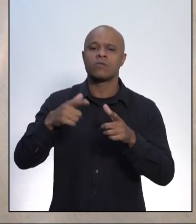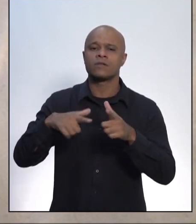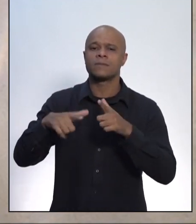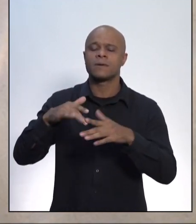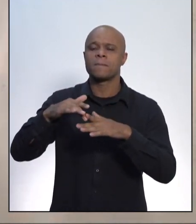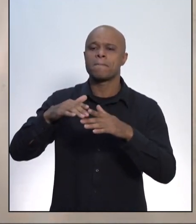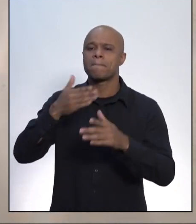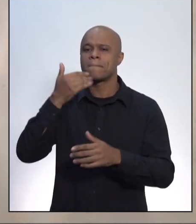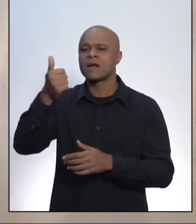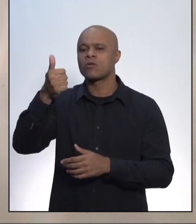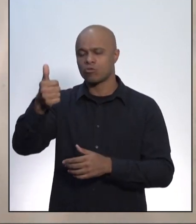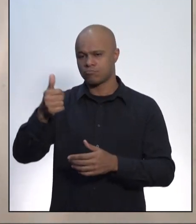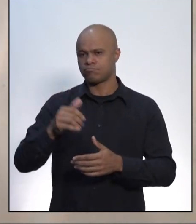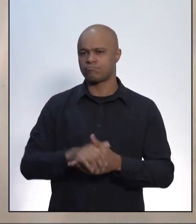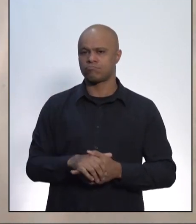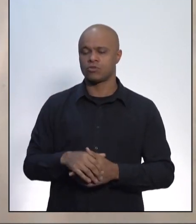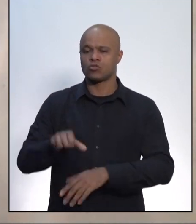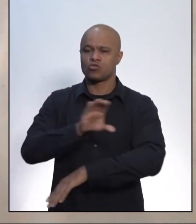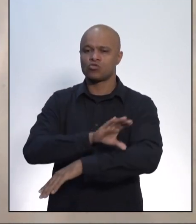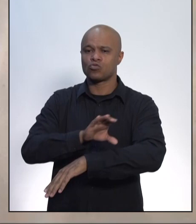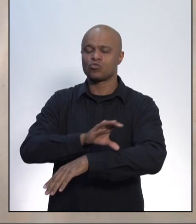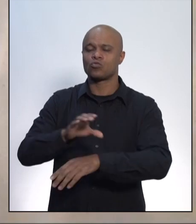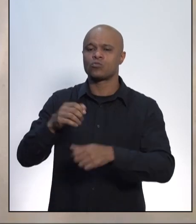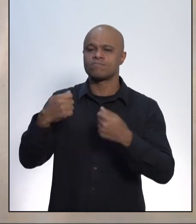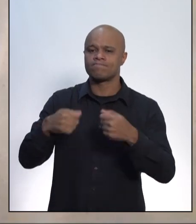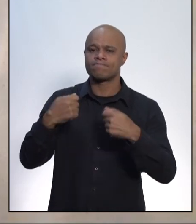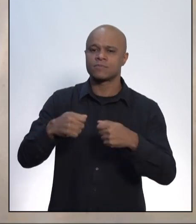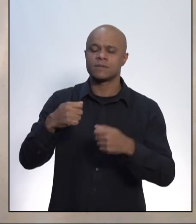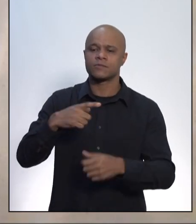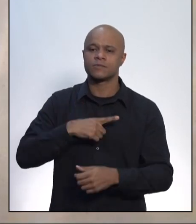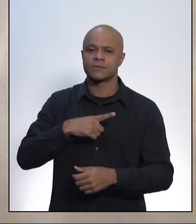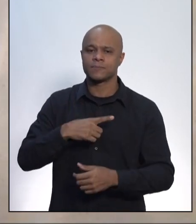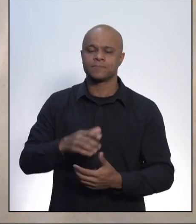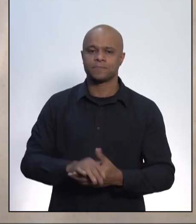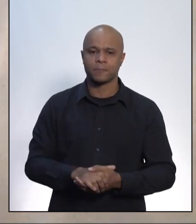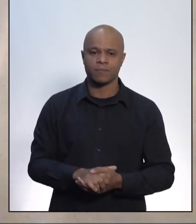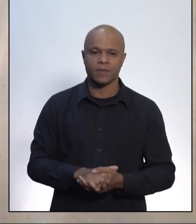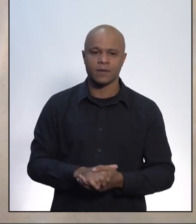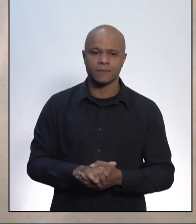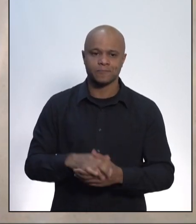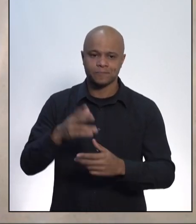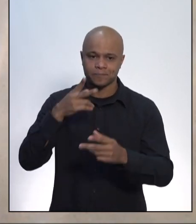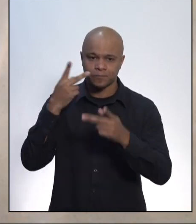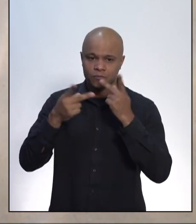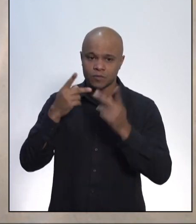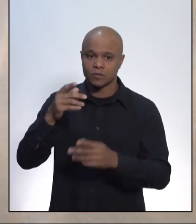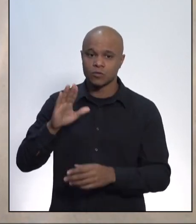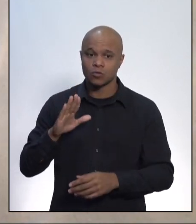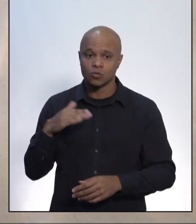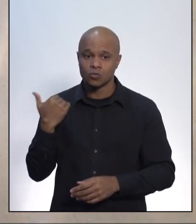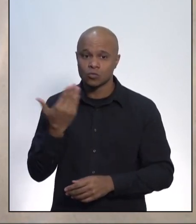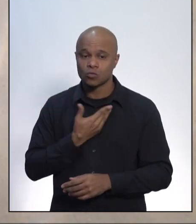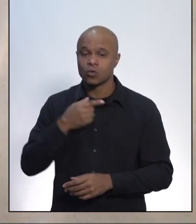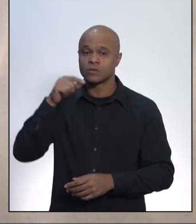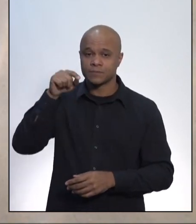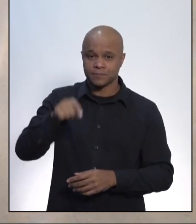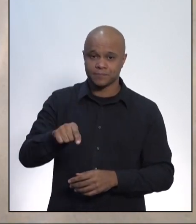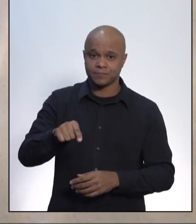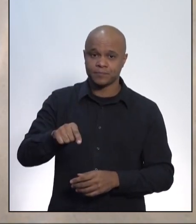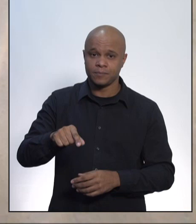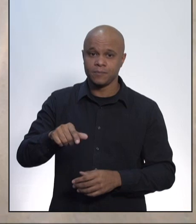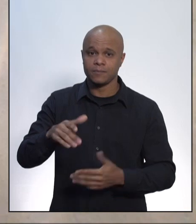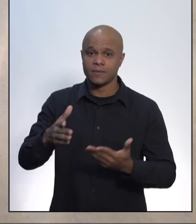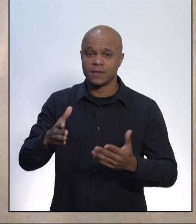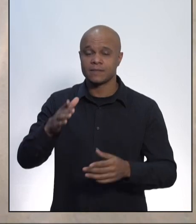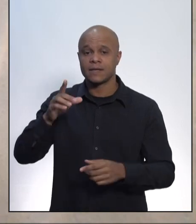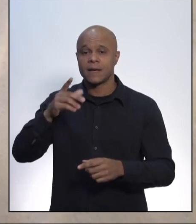Kevin, eu diria assim, olha, eu vou falar mais especificamente do nosso mercado, tá? Eu acho que o mercado de trabalho mais requisitado é o mercado do cara que